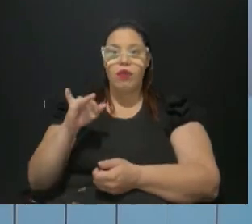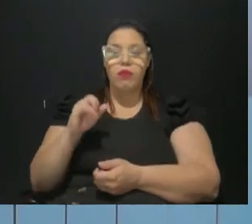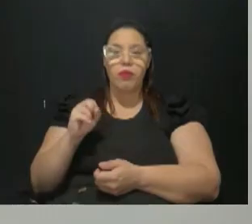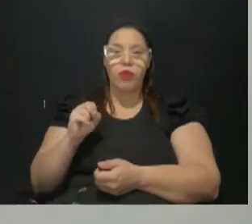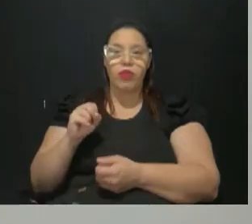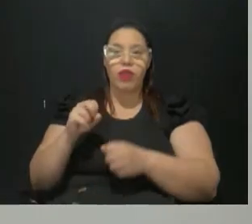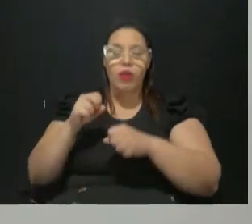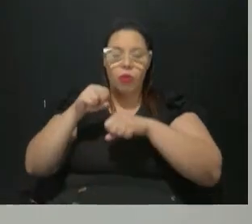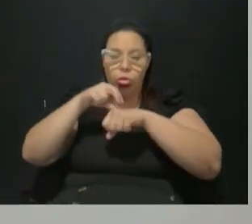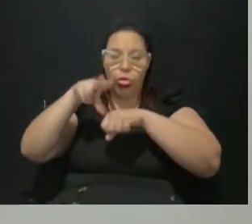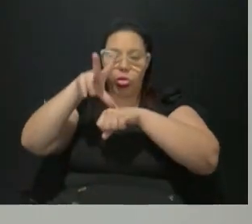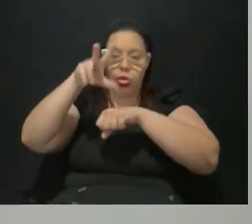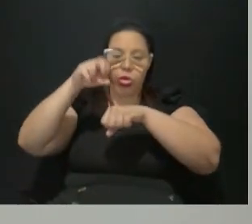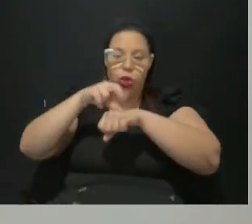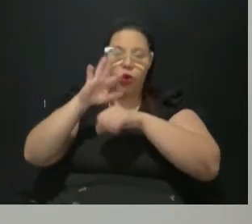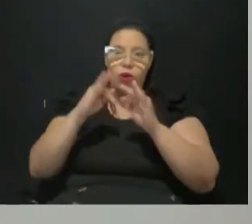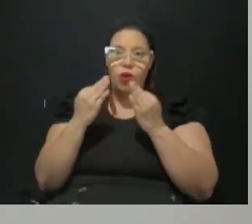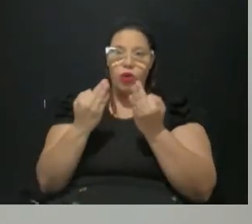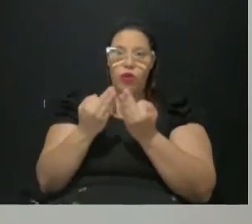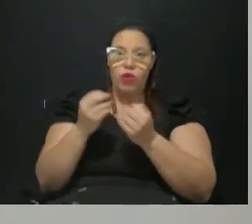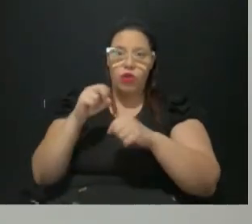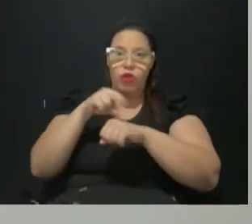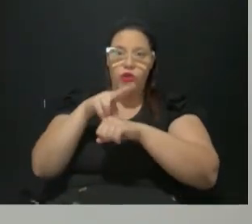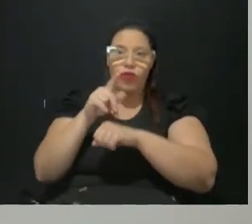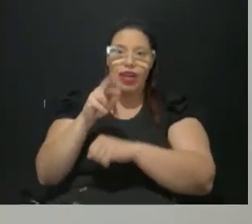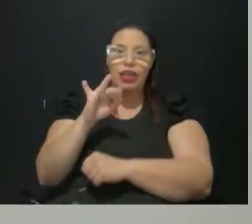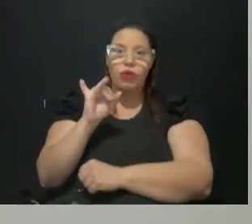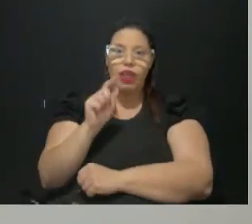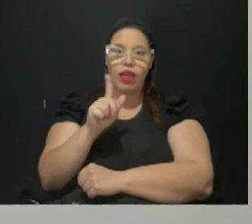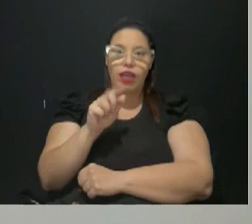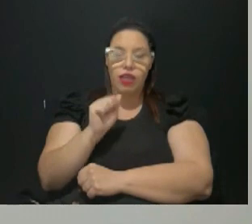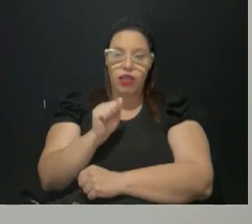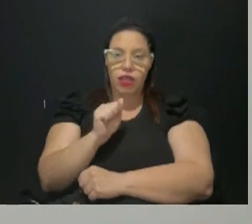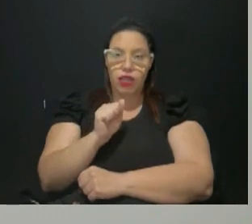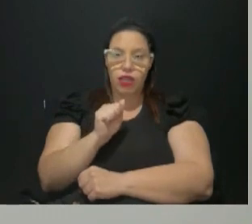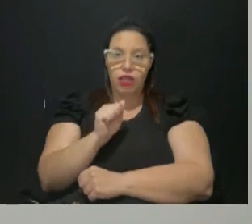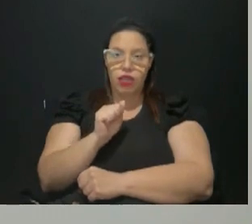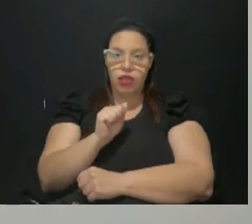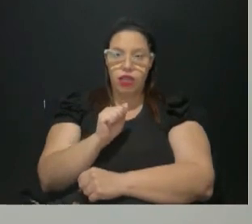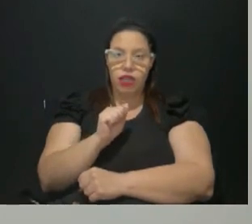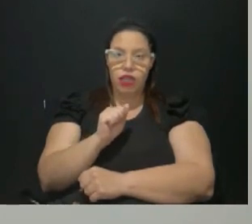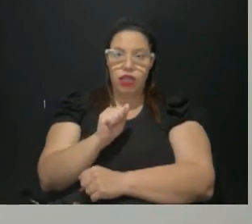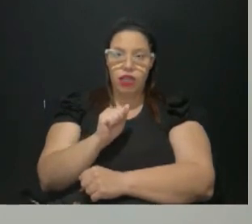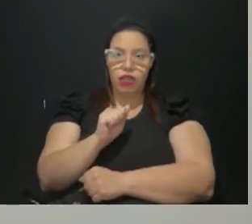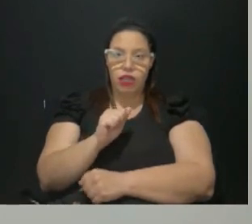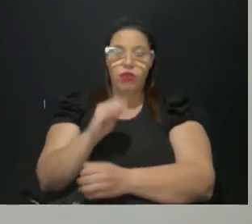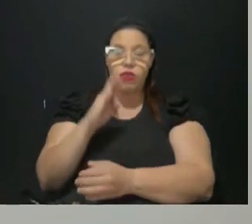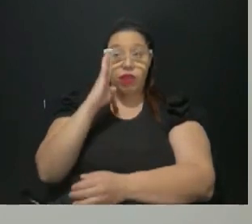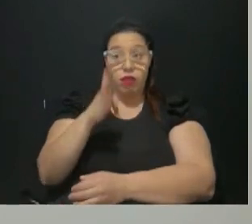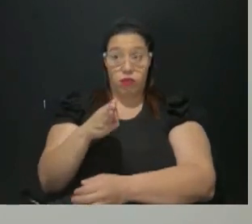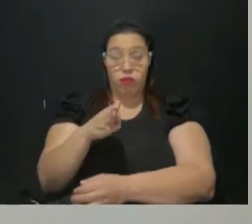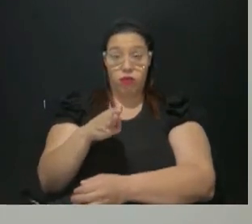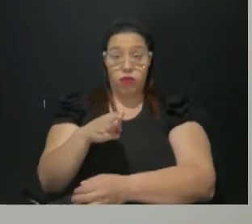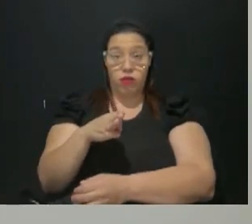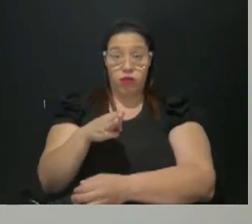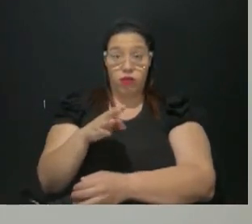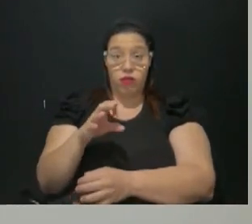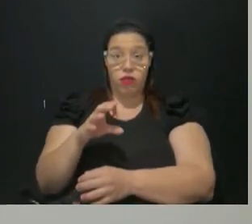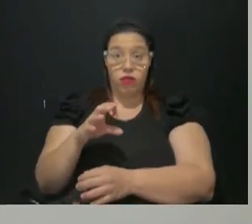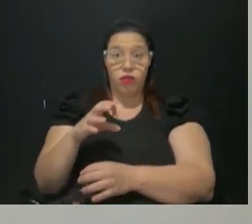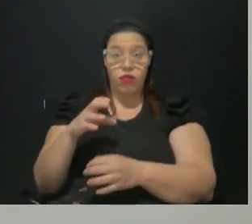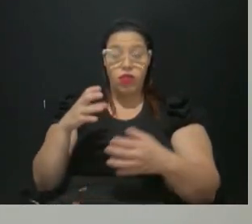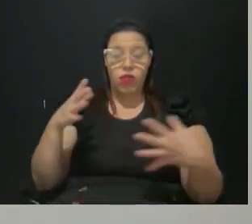Mpox é um vírus da família do vírus da varíola, tá? E que, em princípio, ela causava